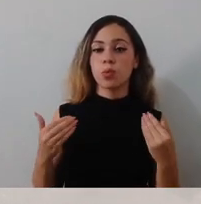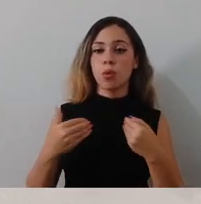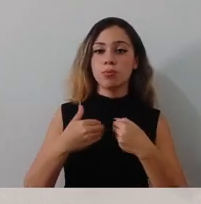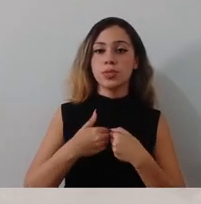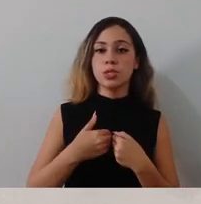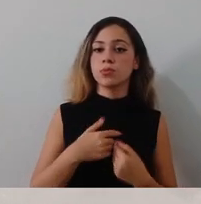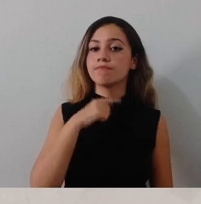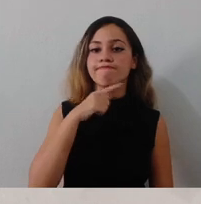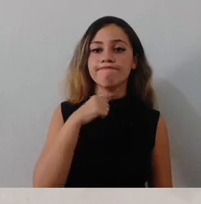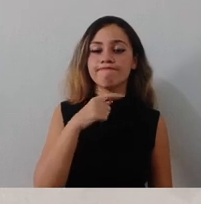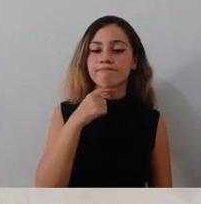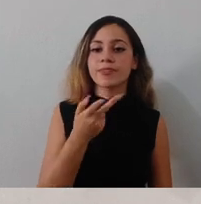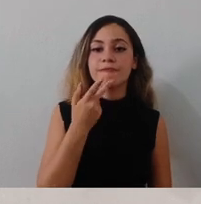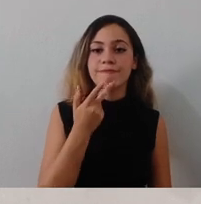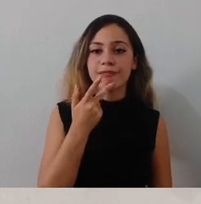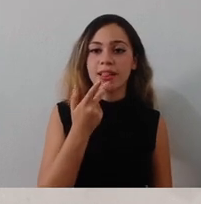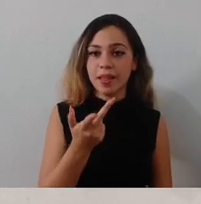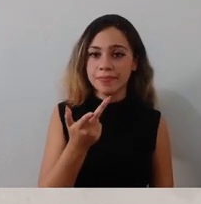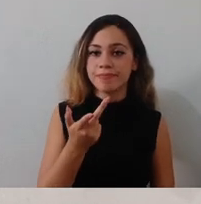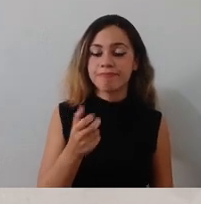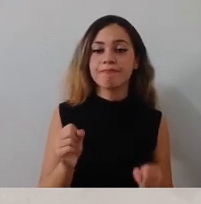verbais, fazendo uso de